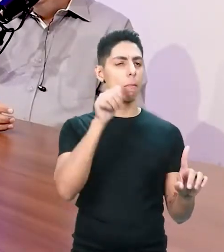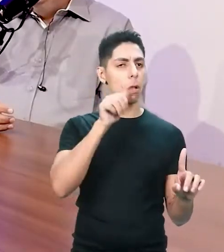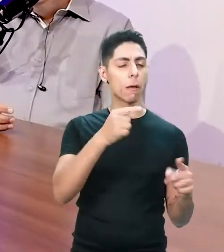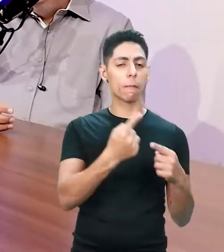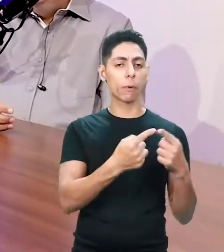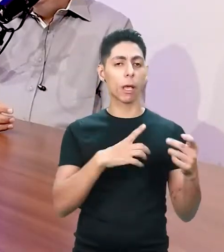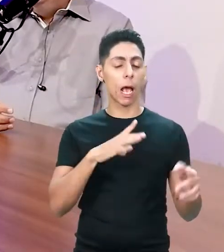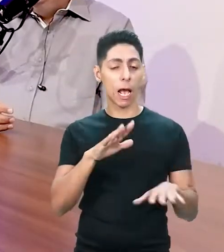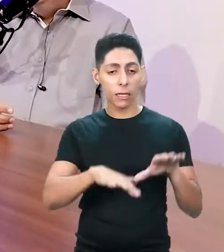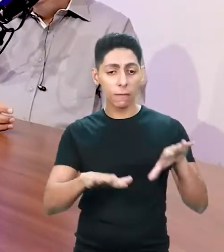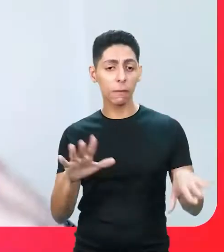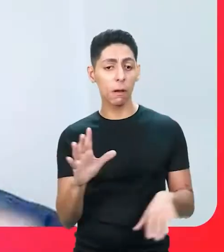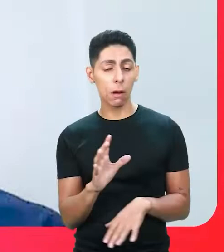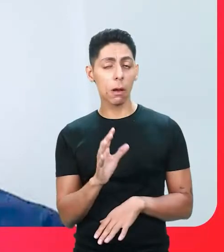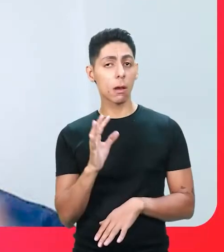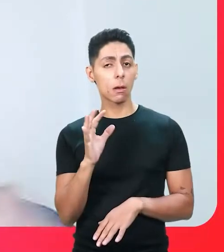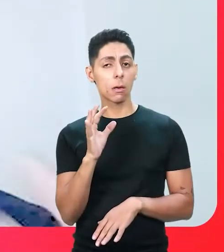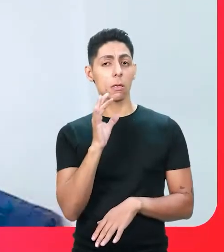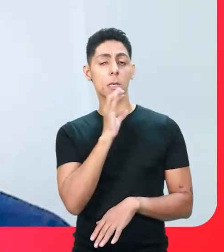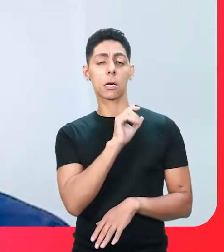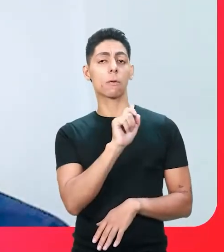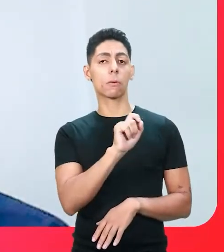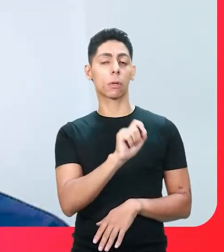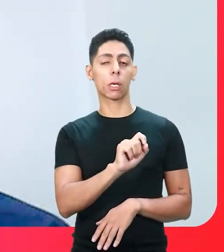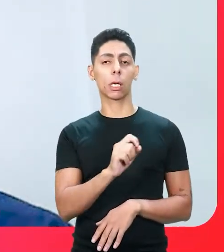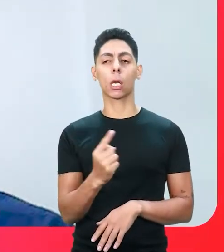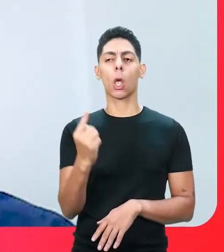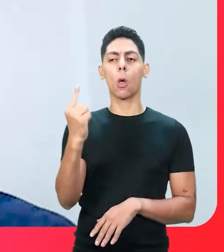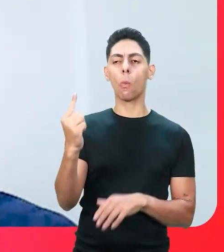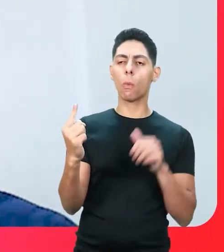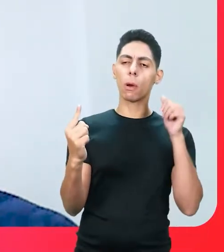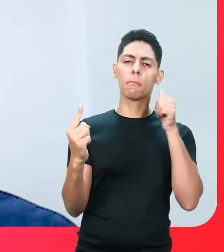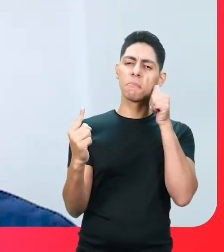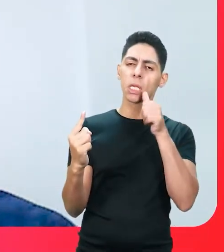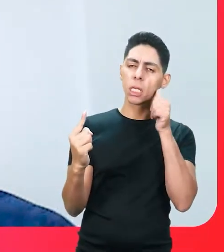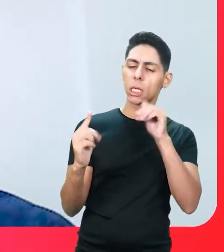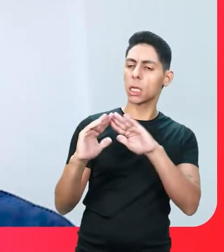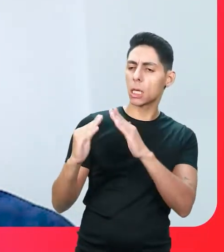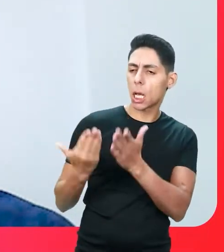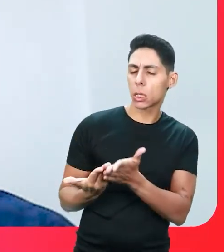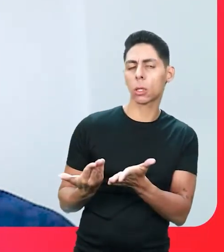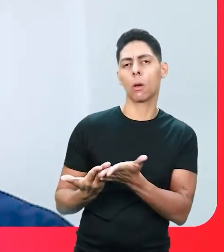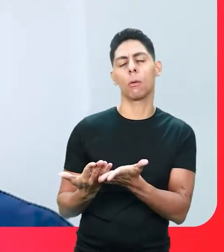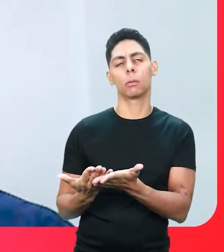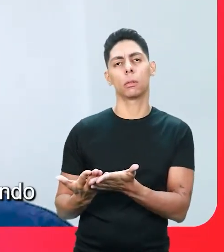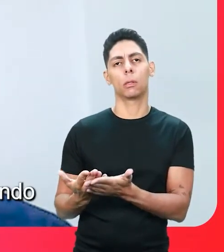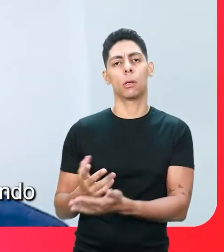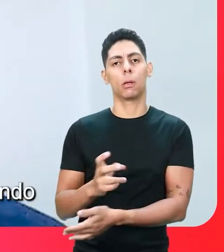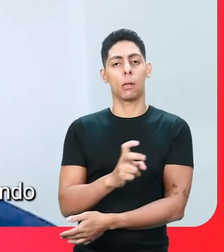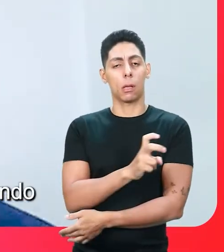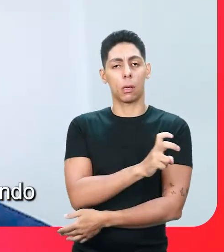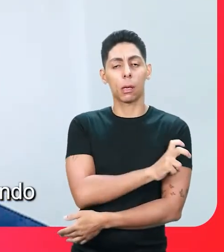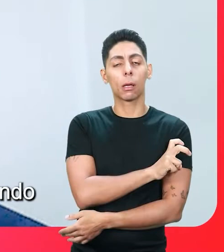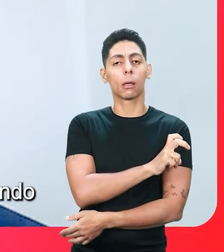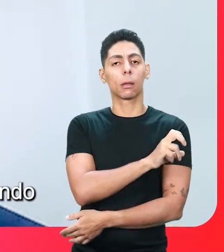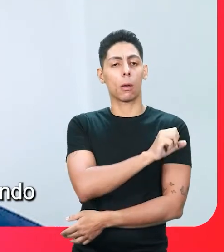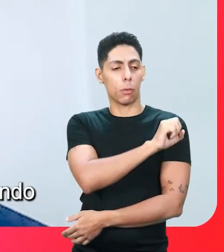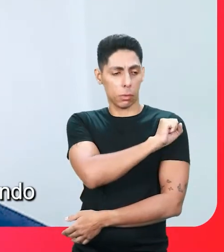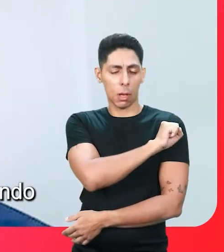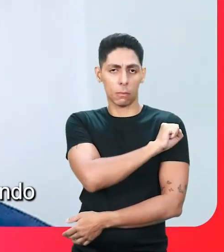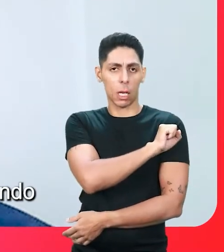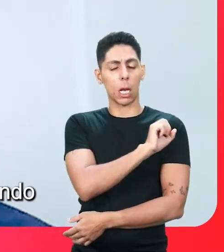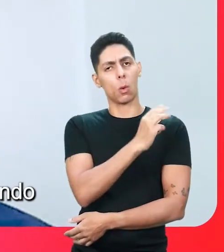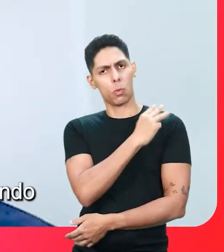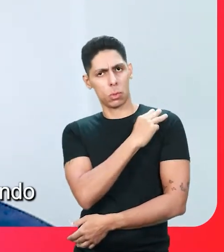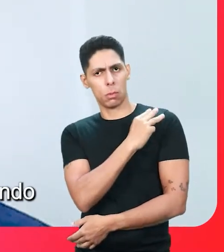eu achava que uma menina da escola, isso da 5ª à 8ª série, e no ensino médio também,